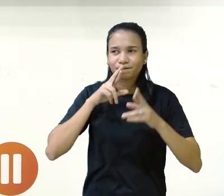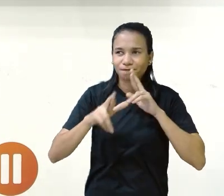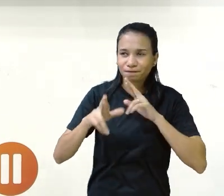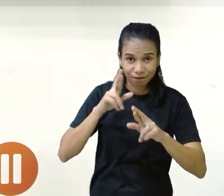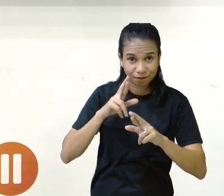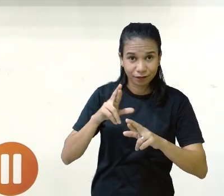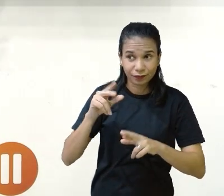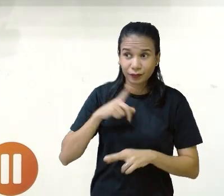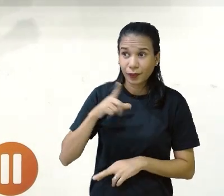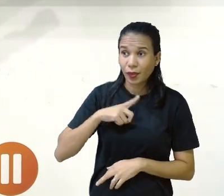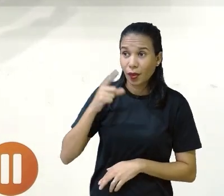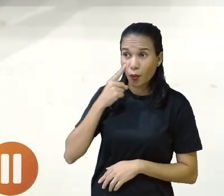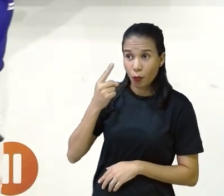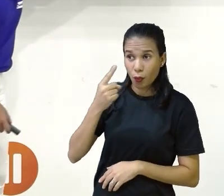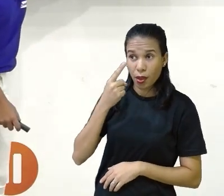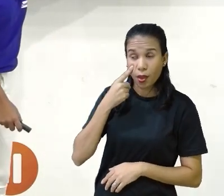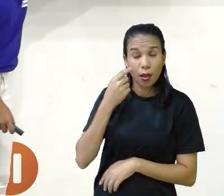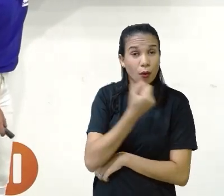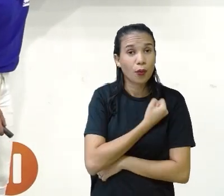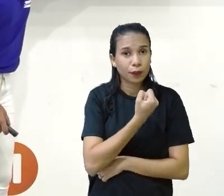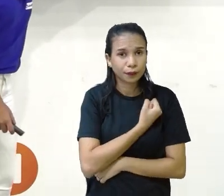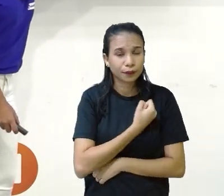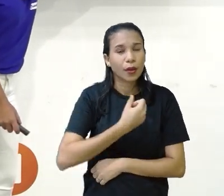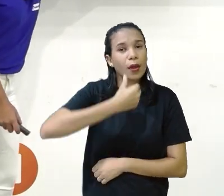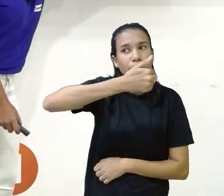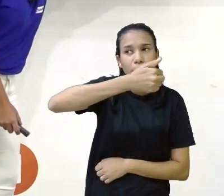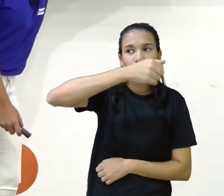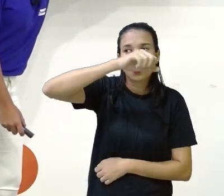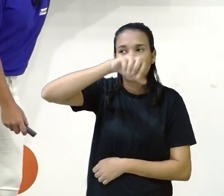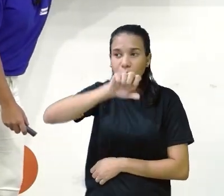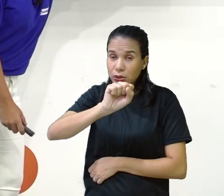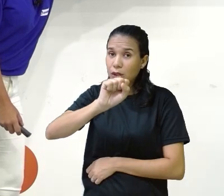responder. Eu disse que o número era